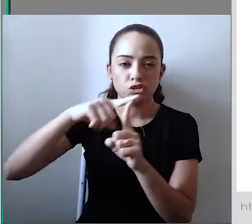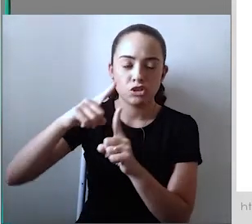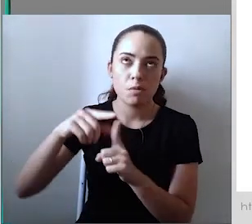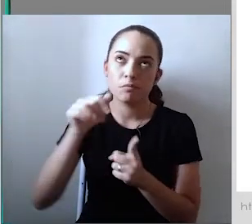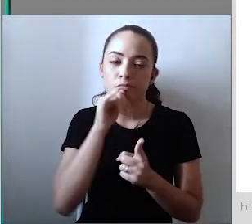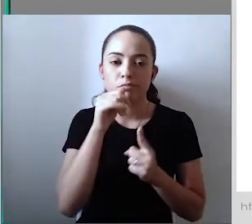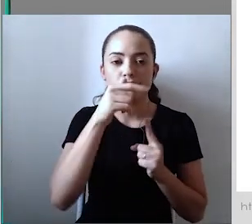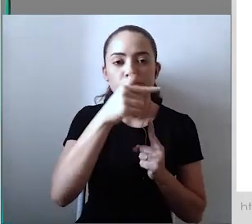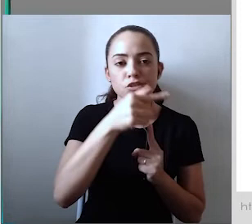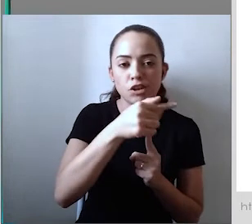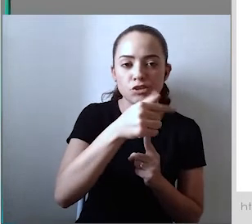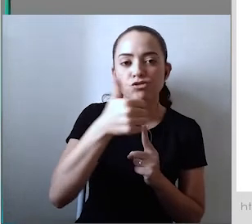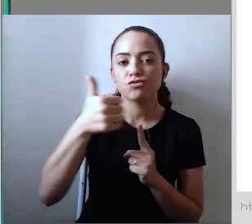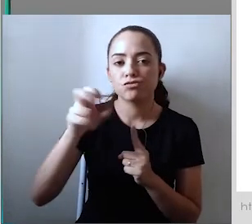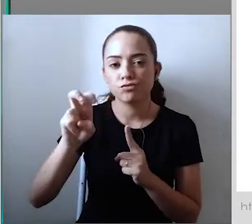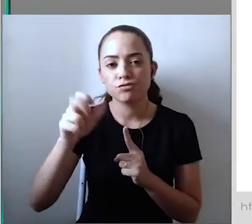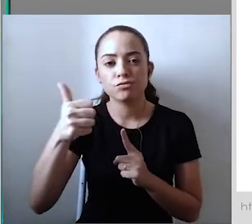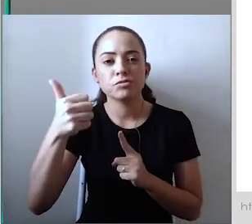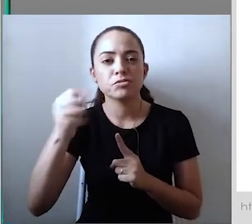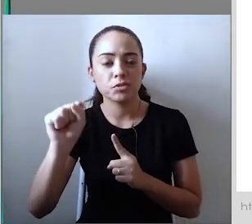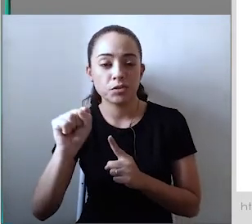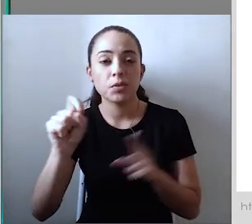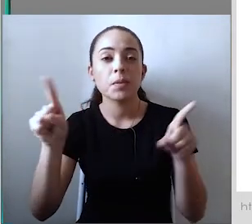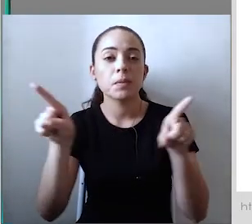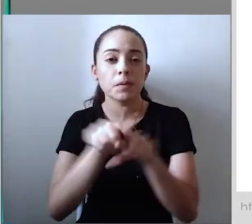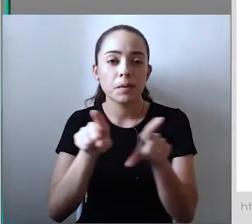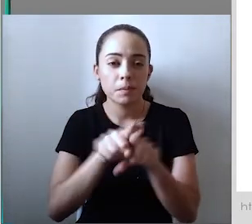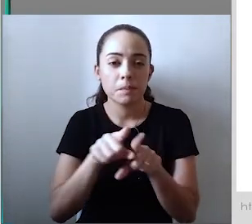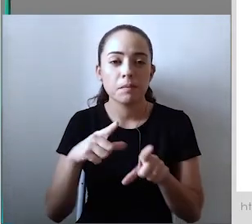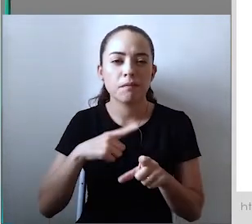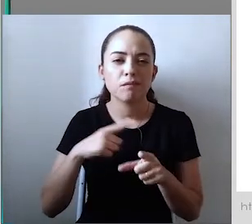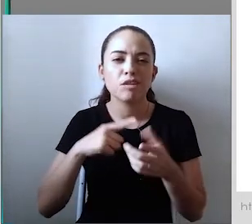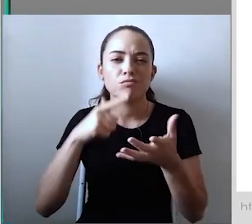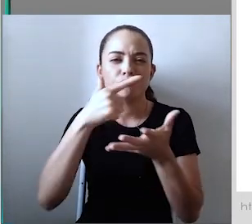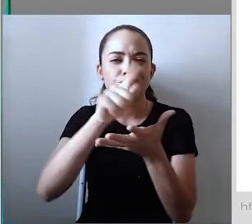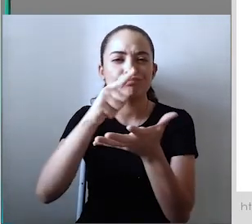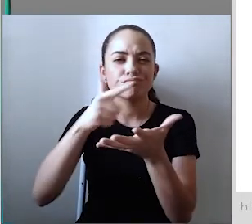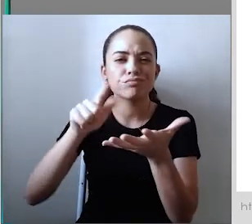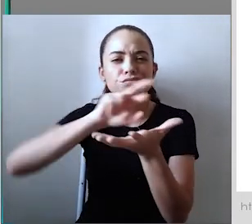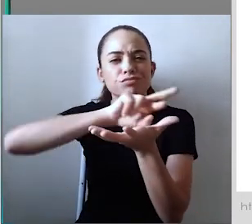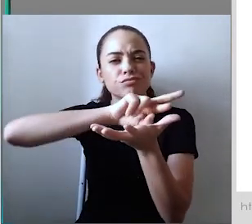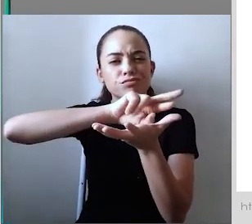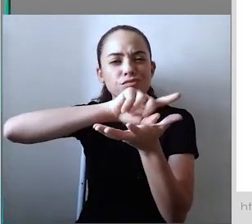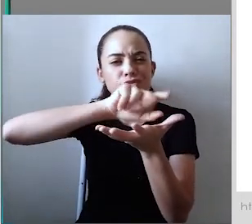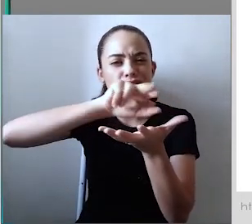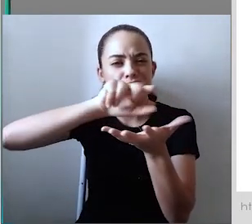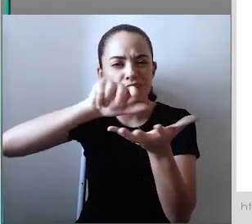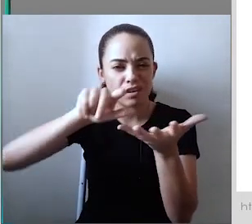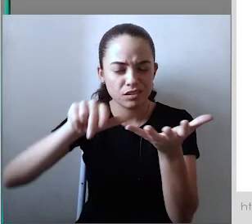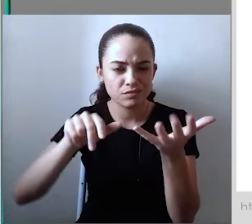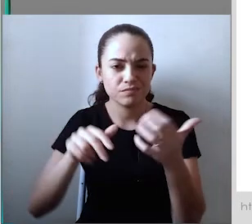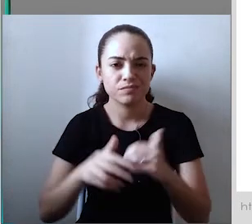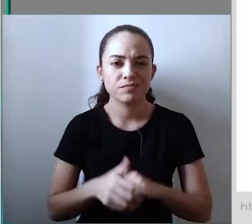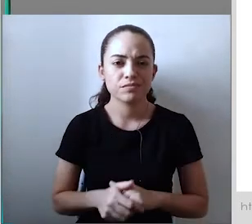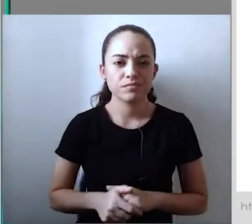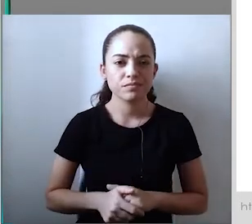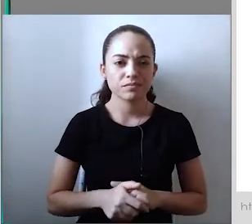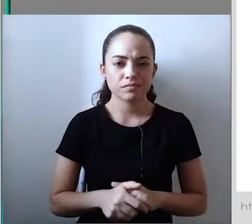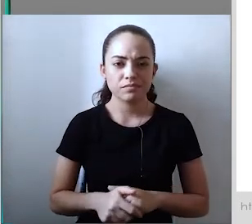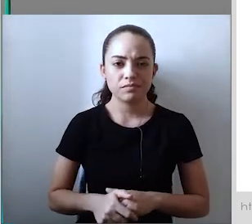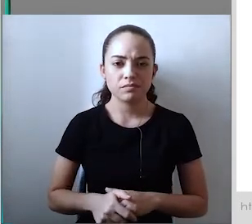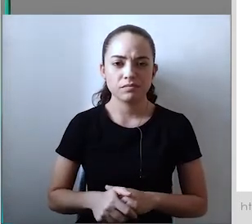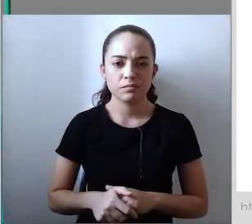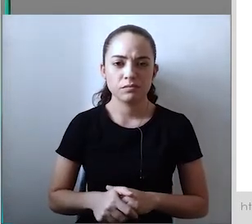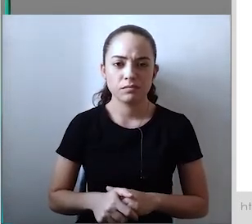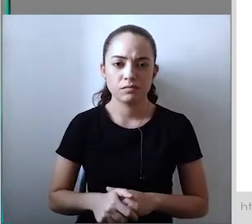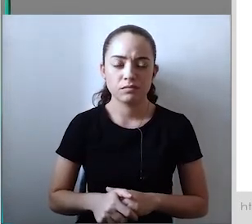os tipos 7, 15 e 18, além de laminina, entactina, proteoglicanos e fibronectina.